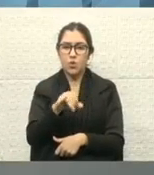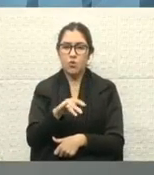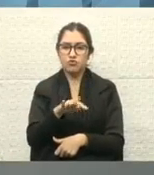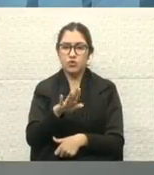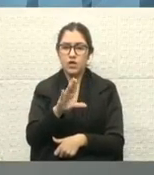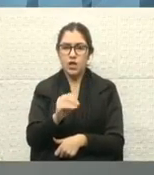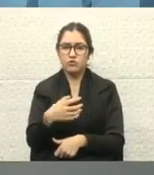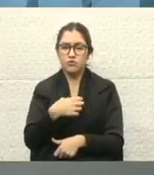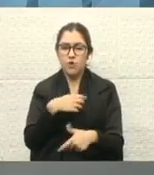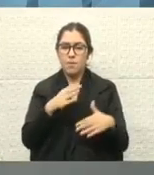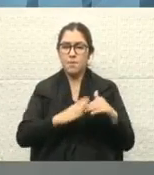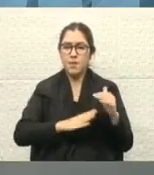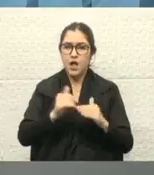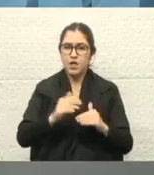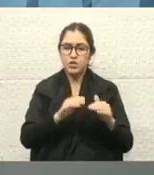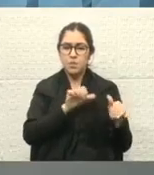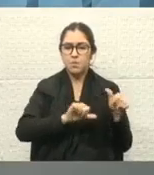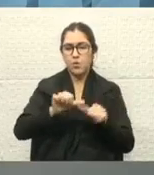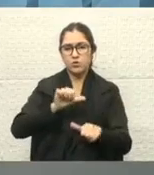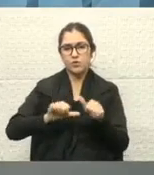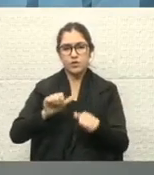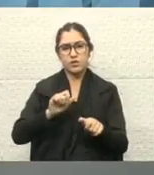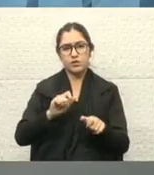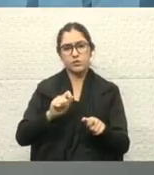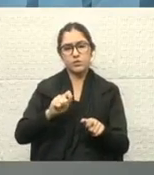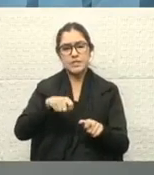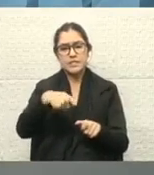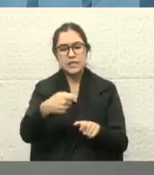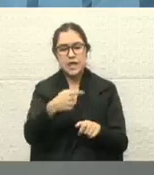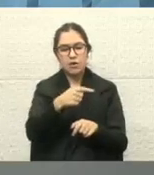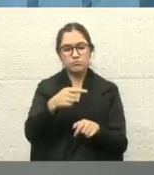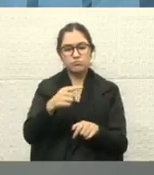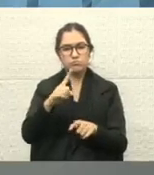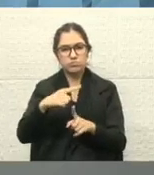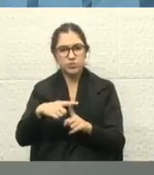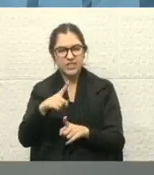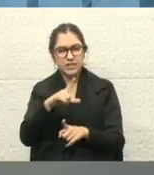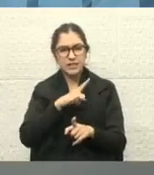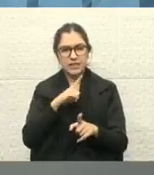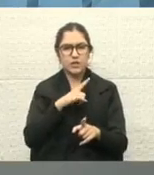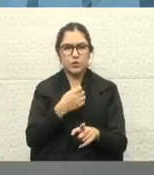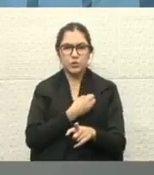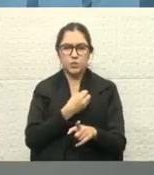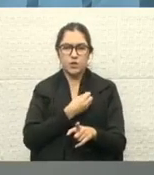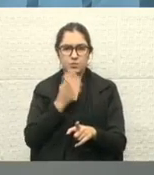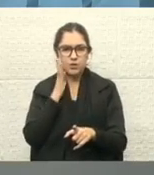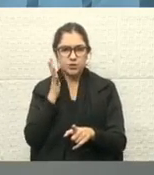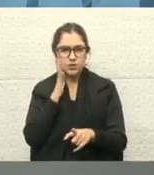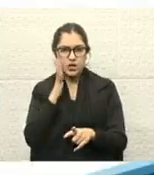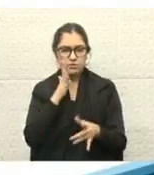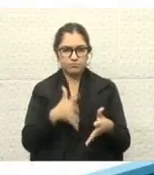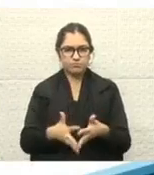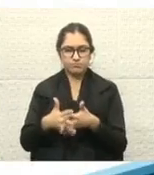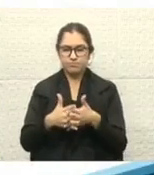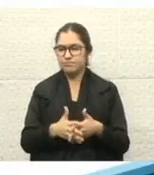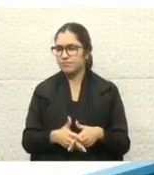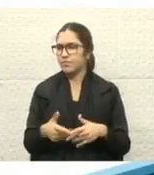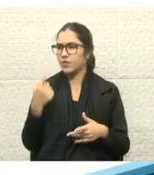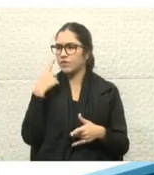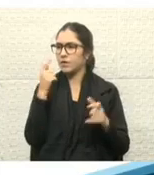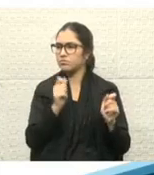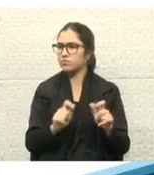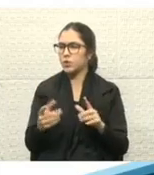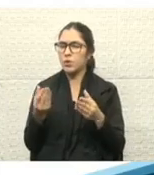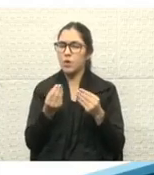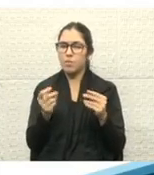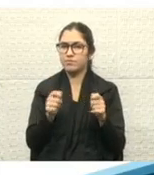de forma prática, modificando o sinal da parte imaginária do número complexo. Então, vamos ao quadro definir o